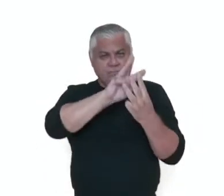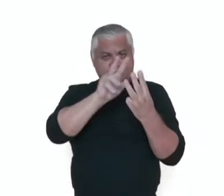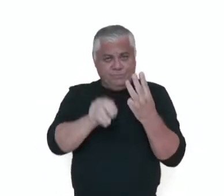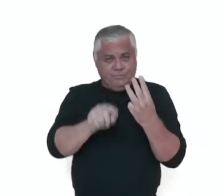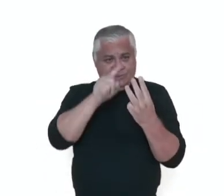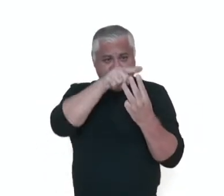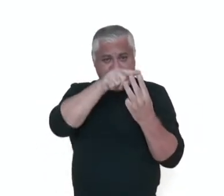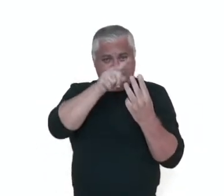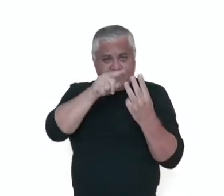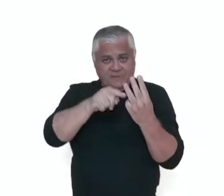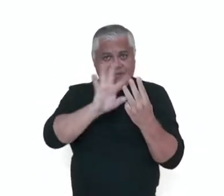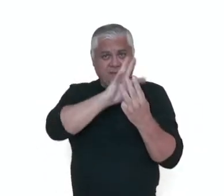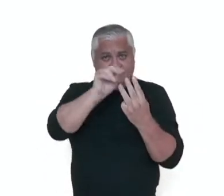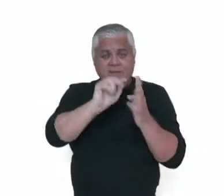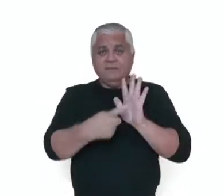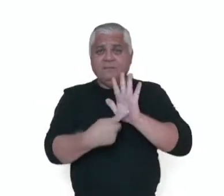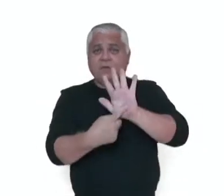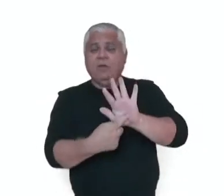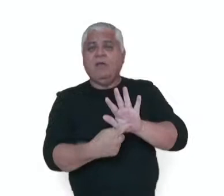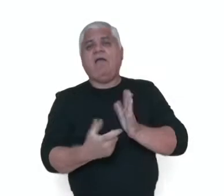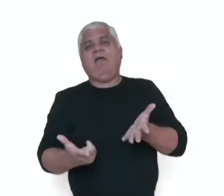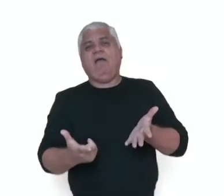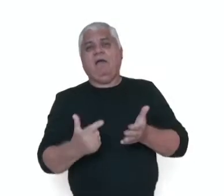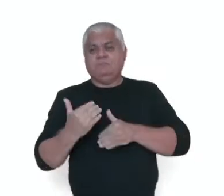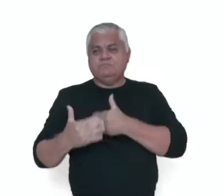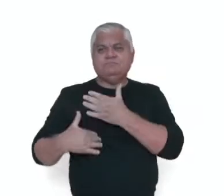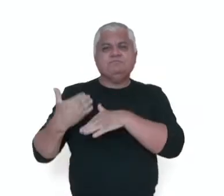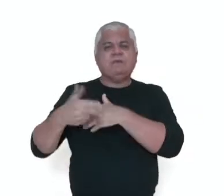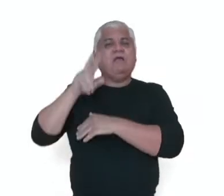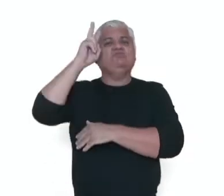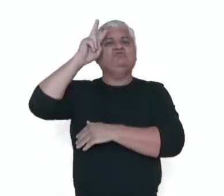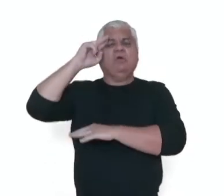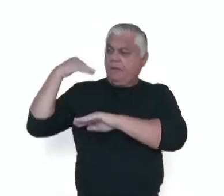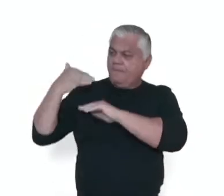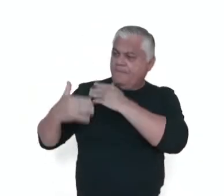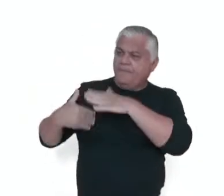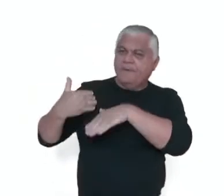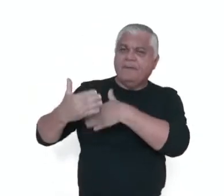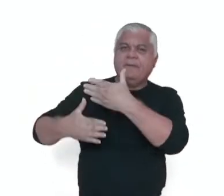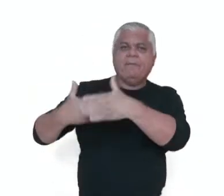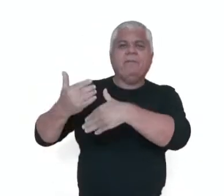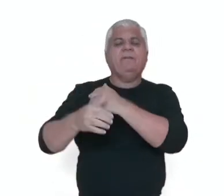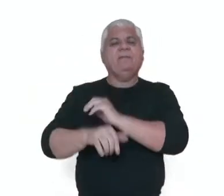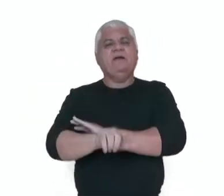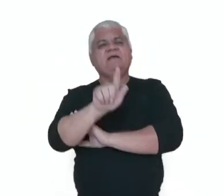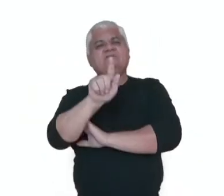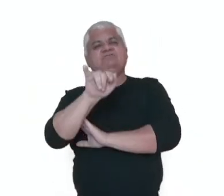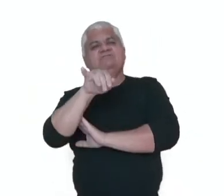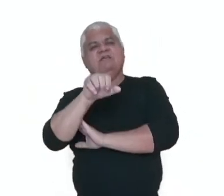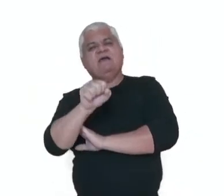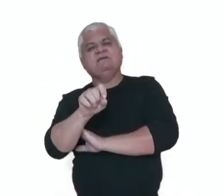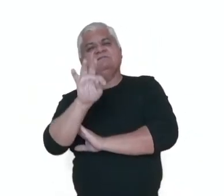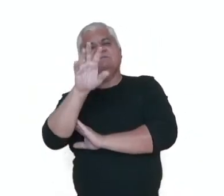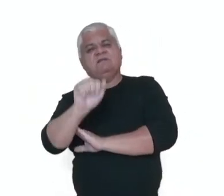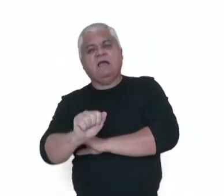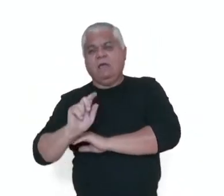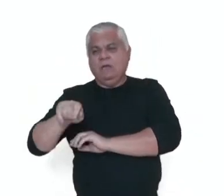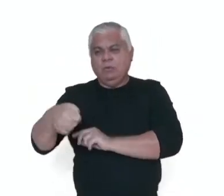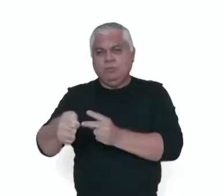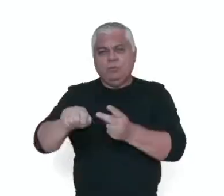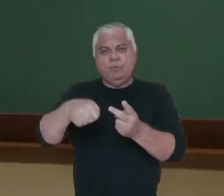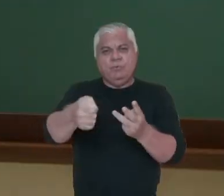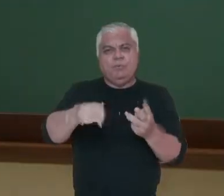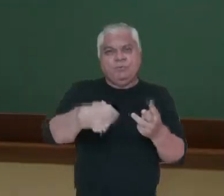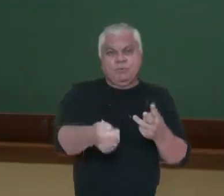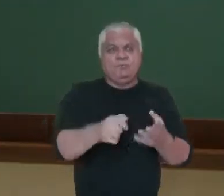formas representativas, a evolução histórica de todos esses processos ginásticos e todas as classificações que